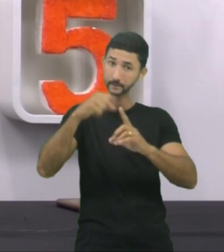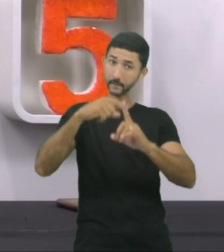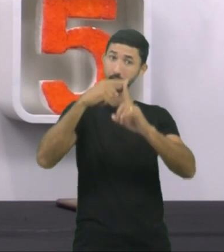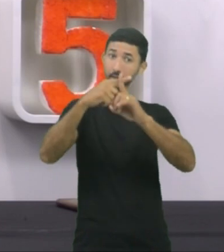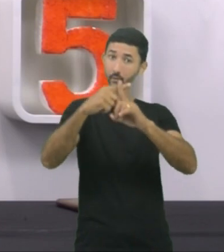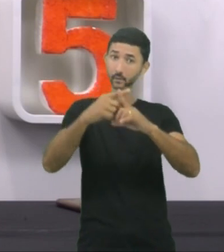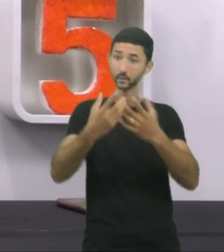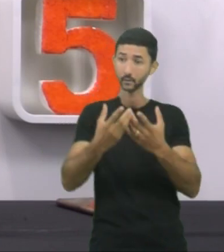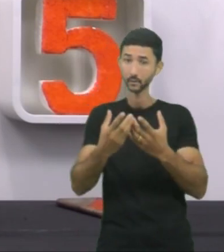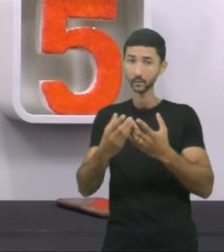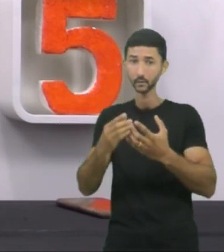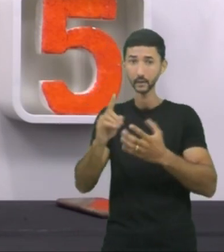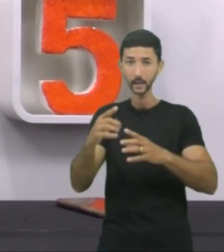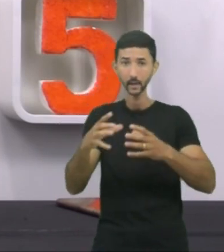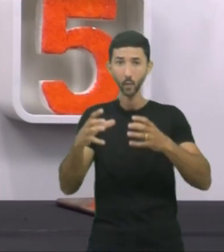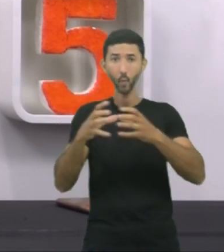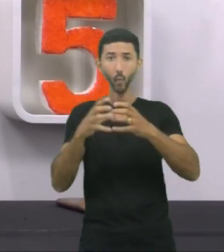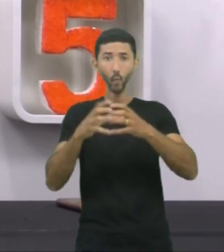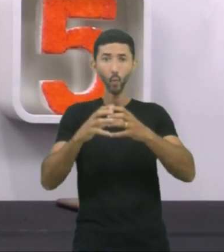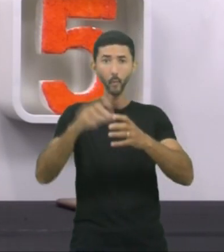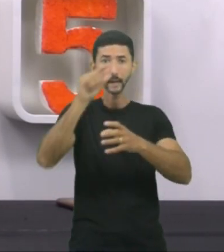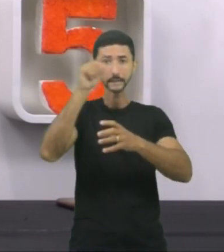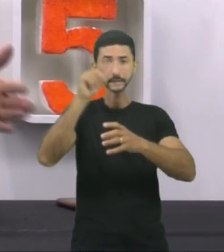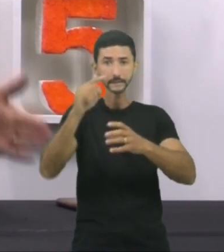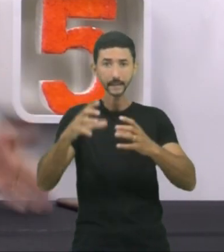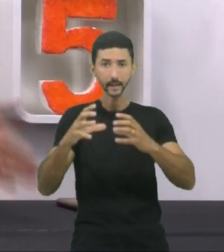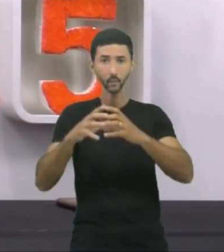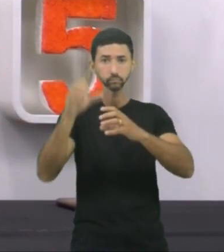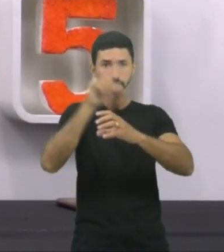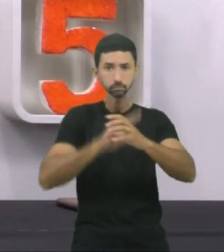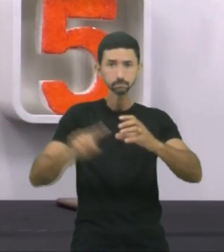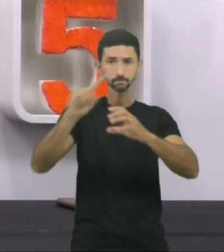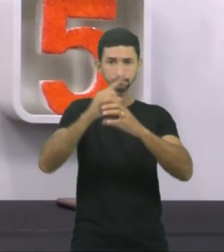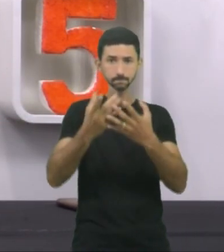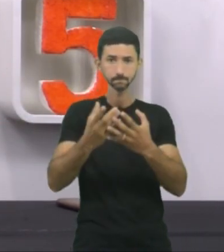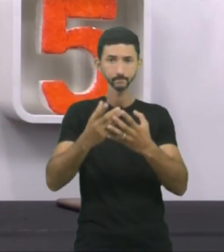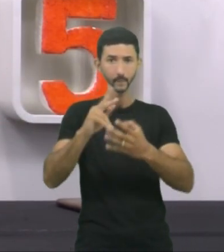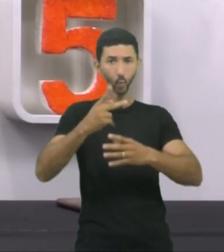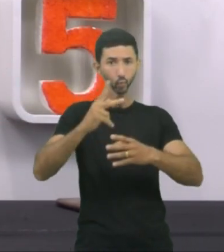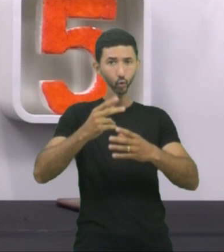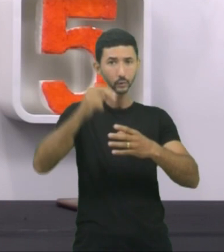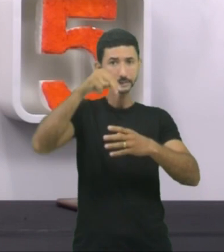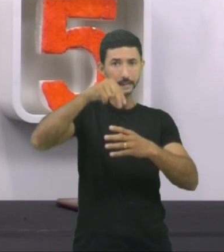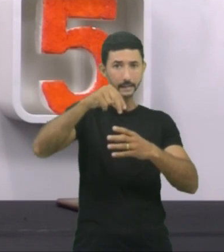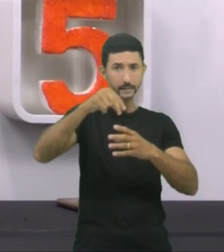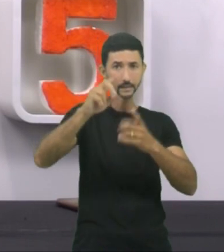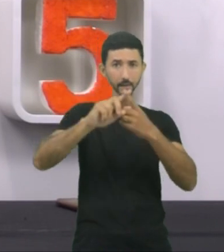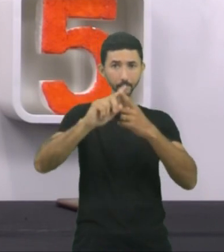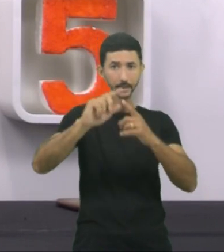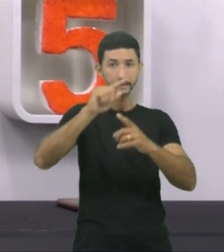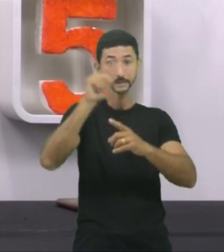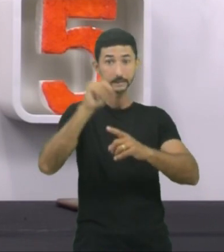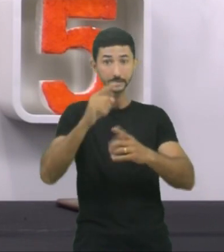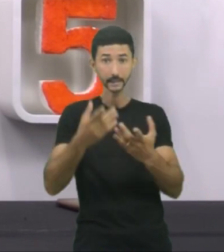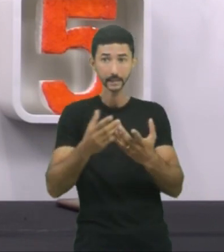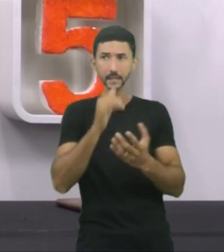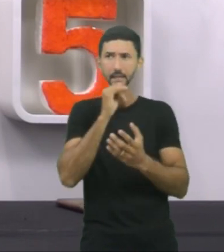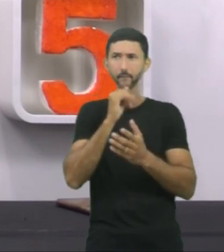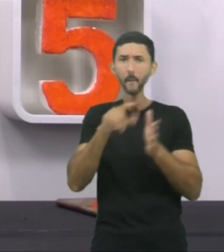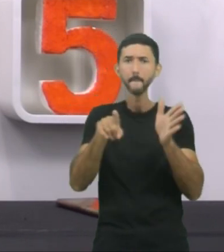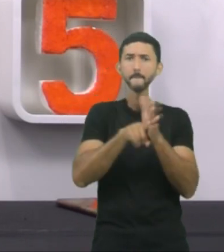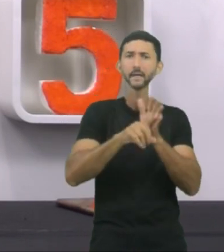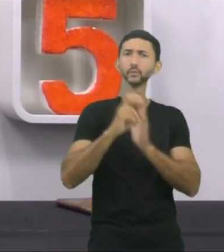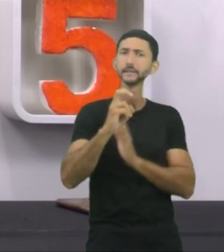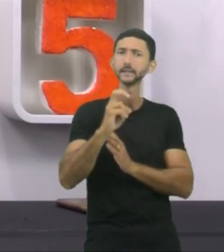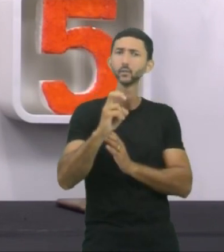E ele é um número inteiro? É também. Então, ele é natural e é inteiro. Mas eu vou te perguntar agora sobre o menos